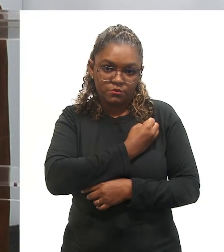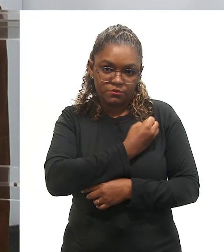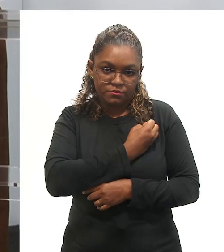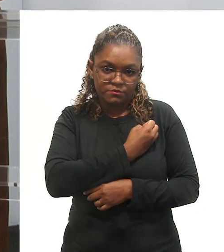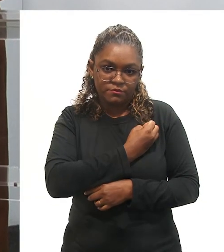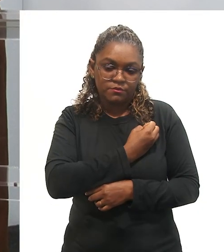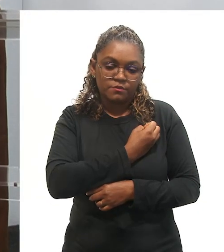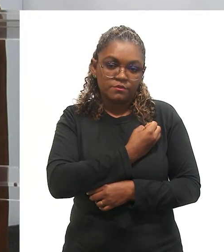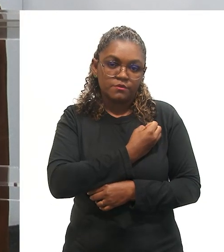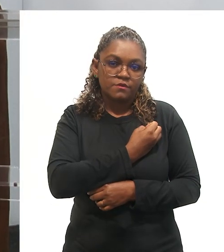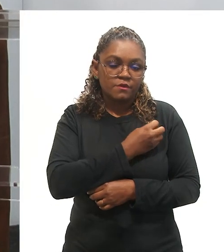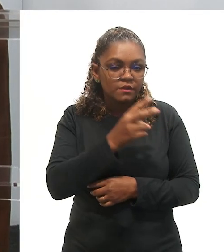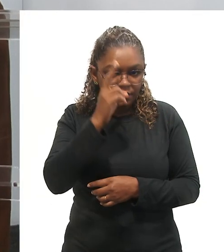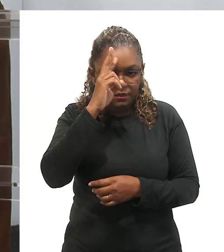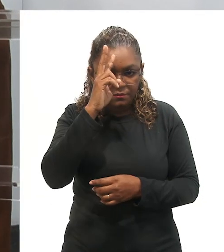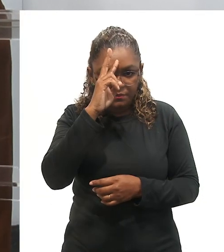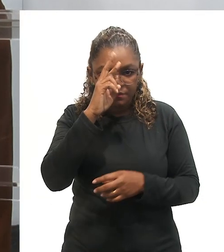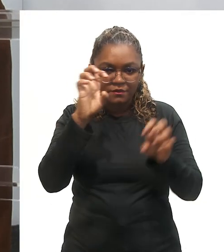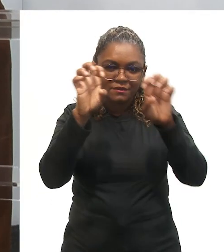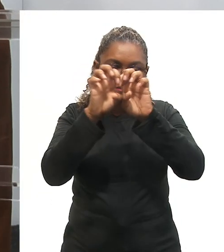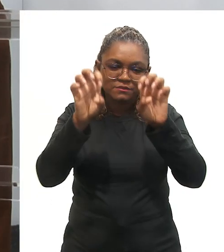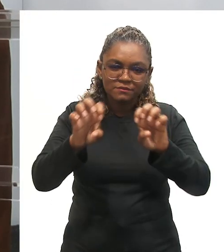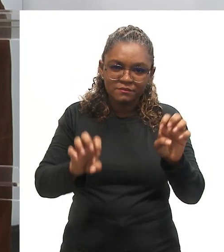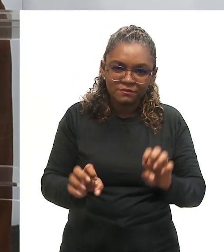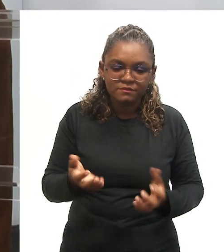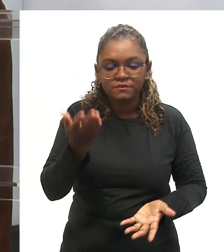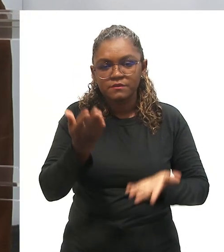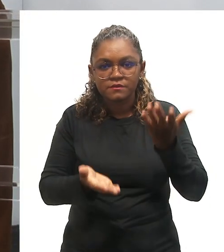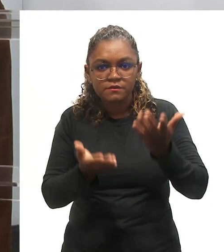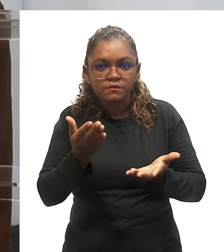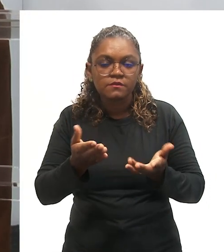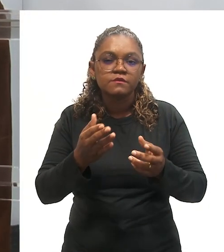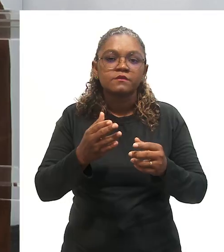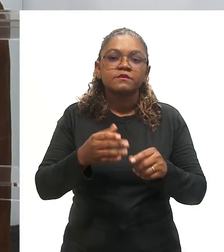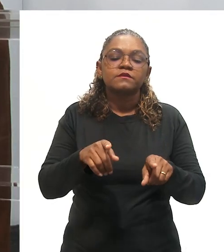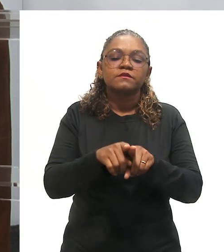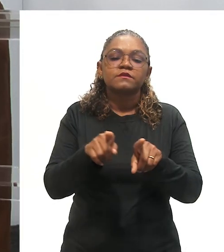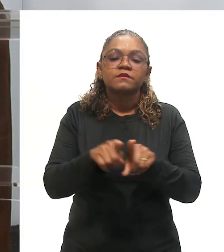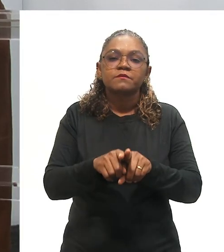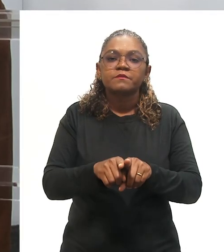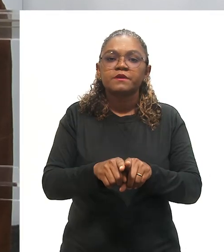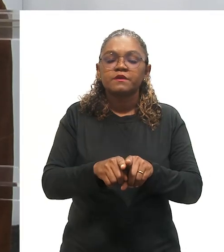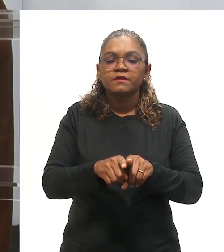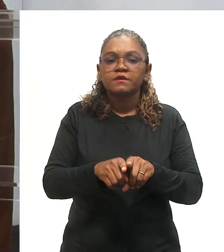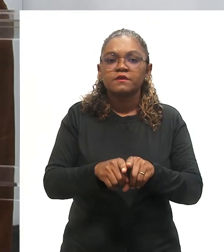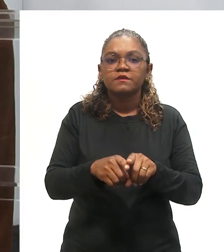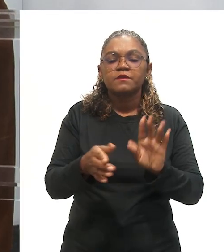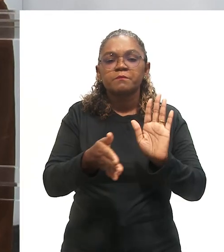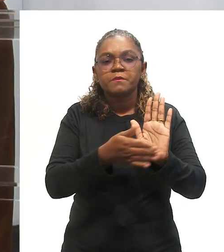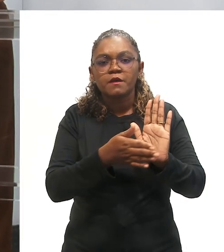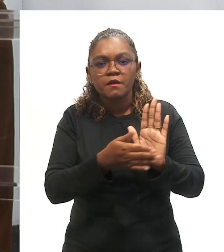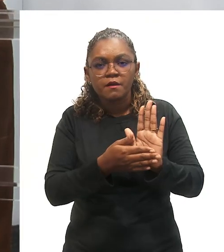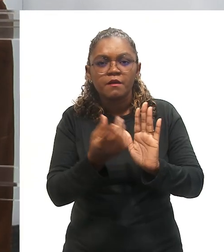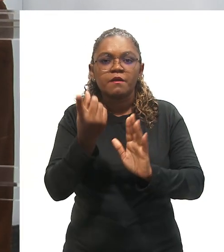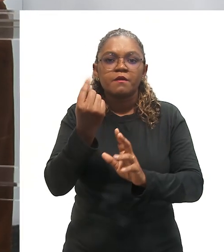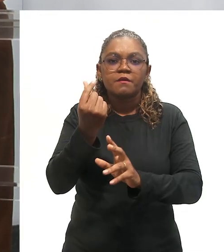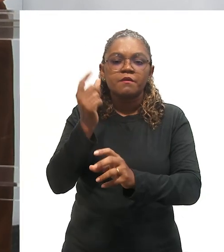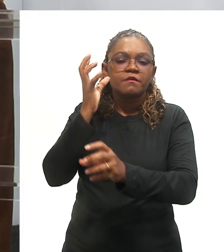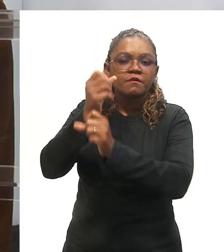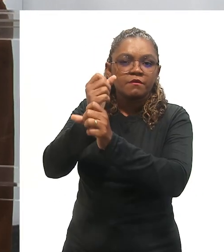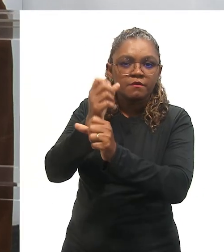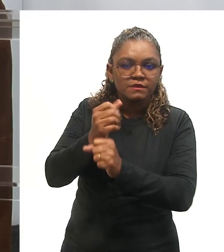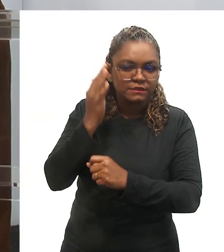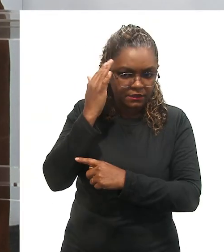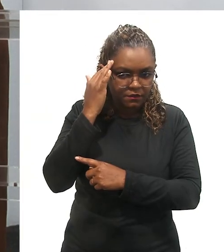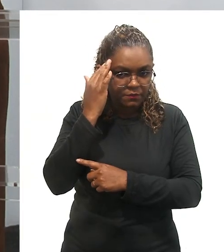Aqueles códigos contábeis que vimos lá na estruturação do balanço, no plano de